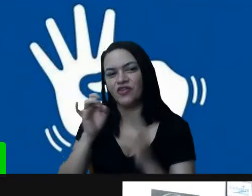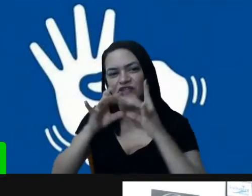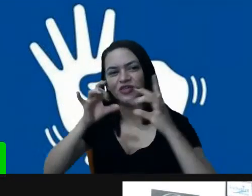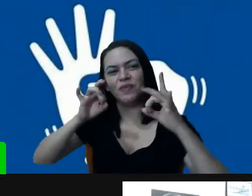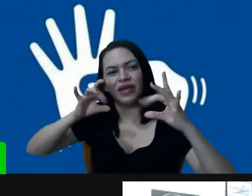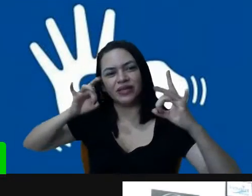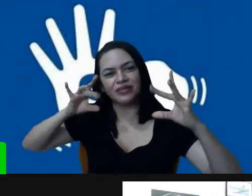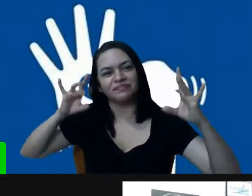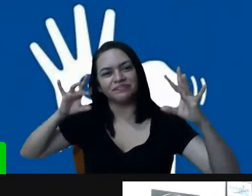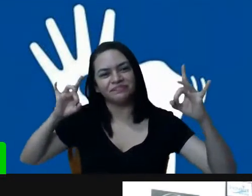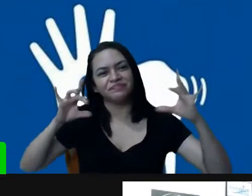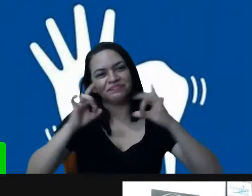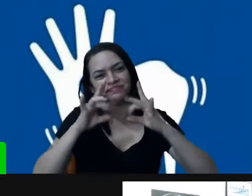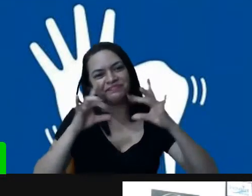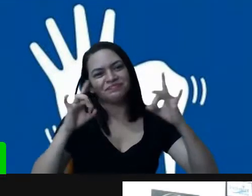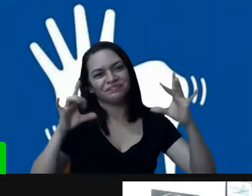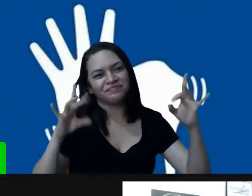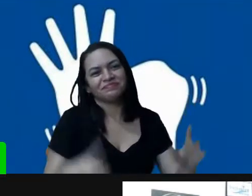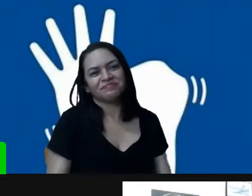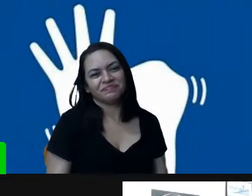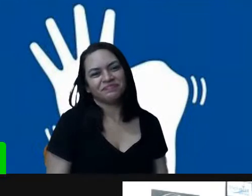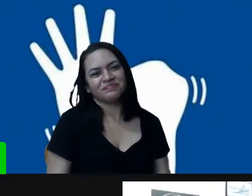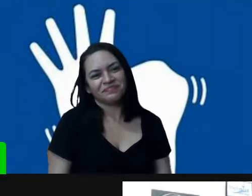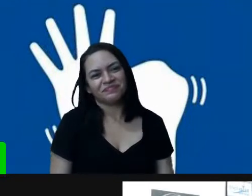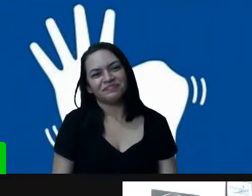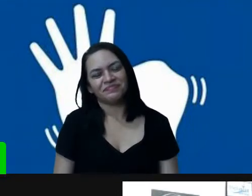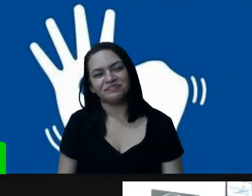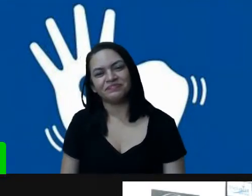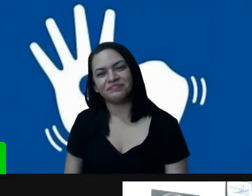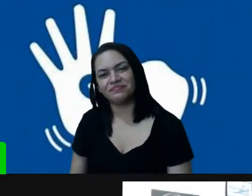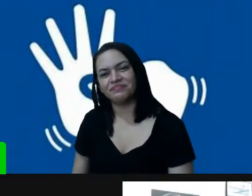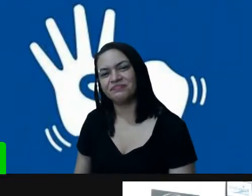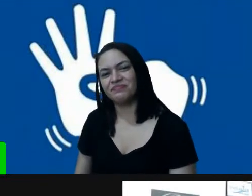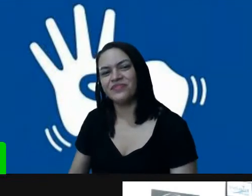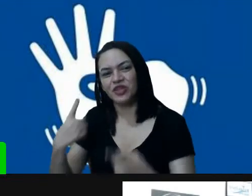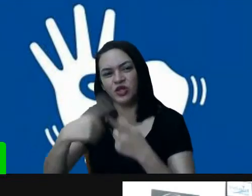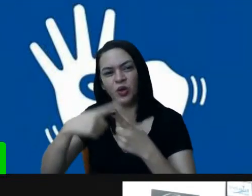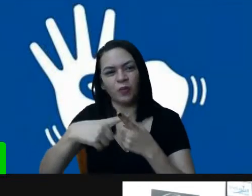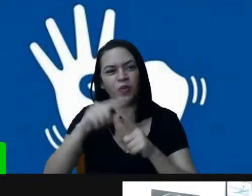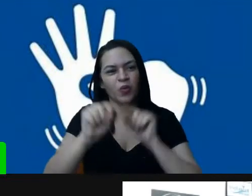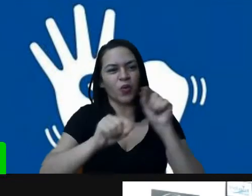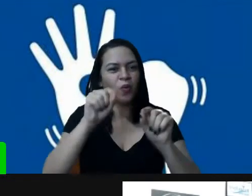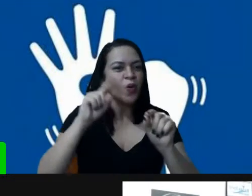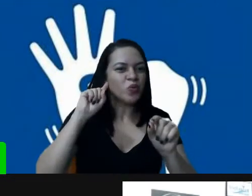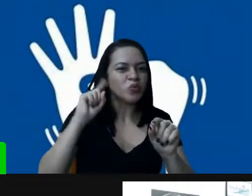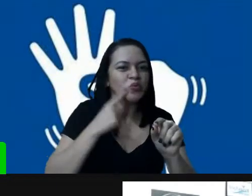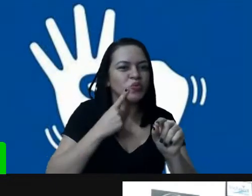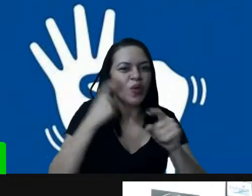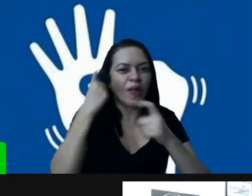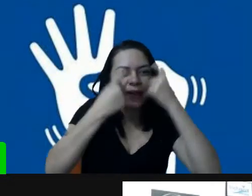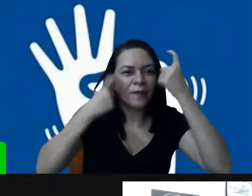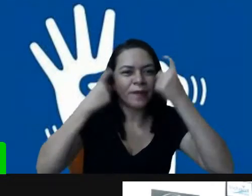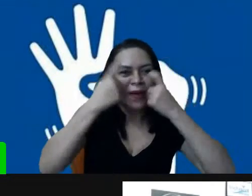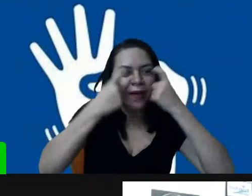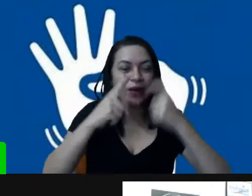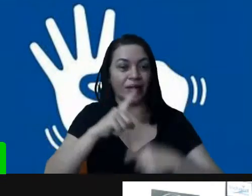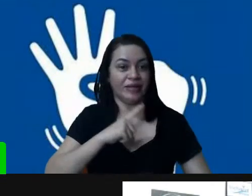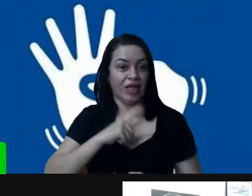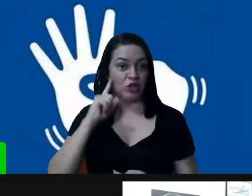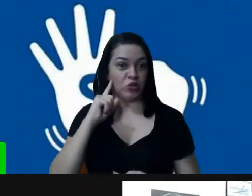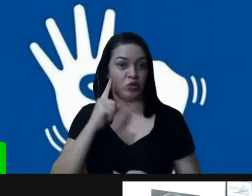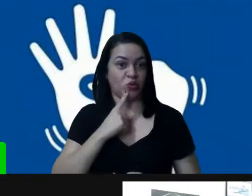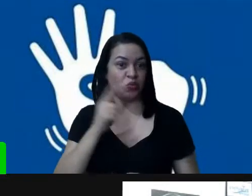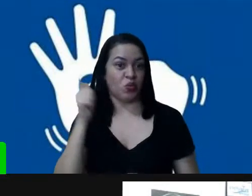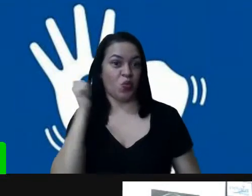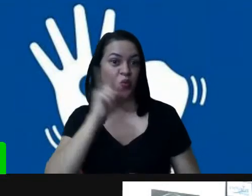Exatamente, é o feedback. Porque o surdo, ele tá preocupado. Tem surdo que consegue, né? Ele vai